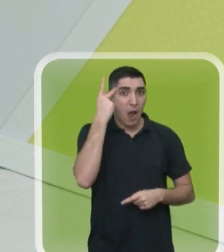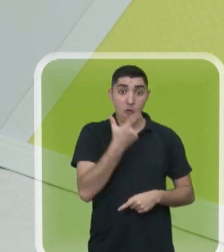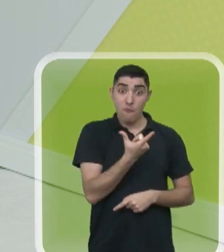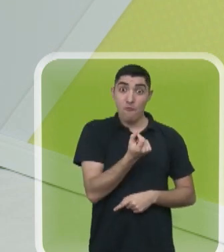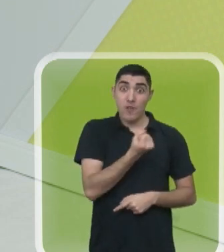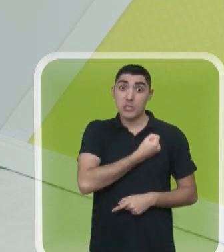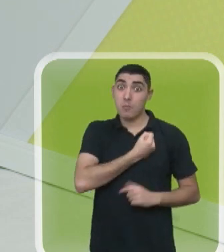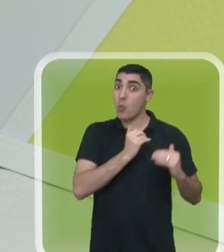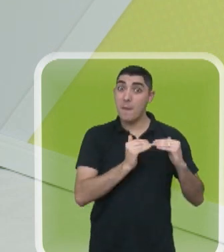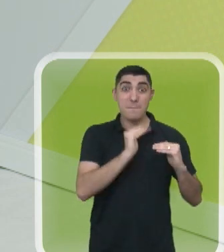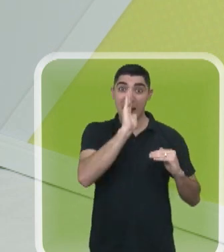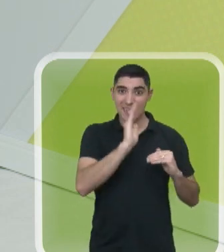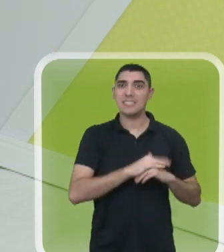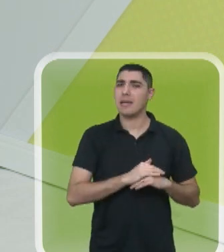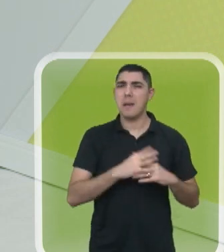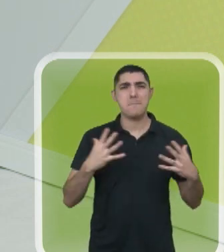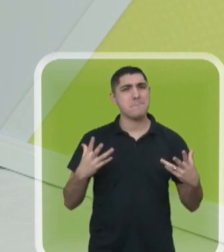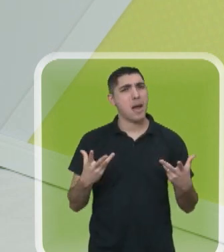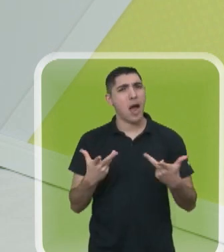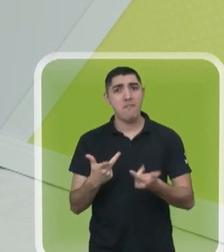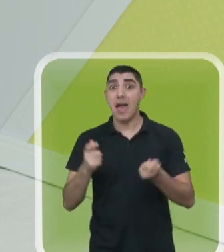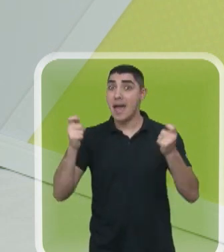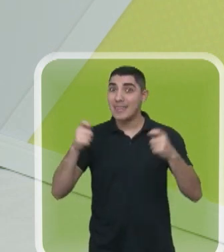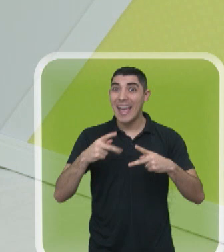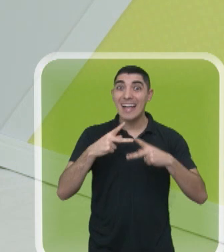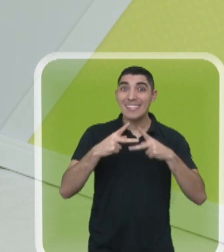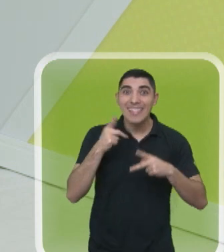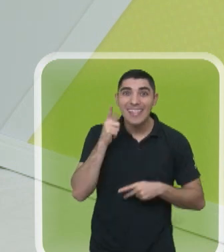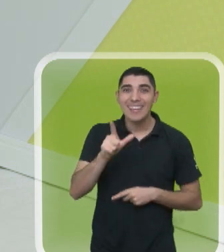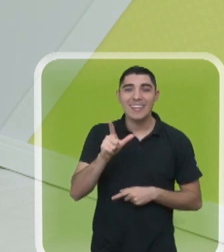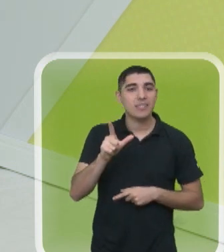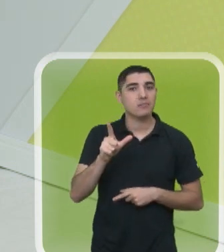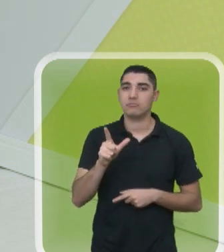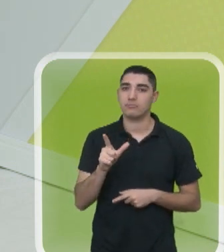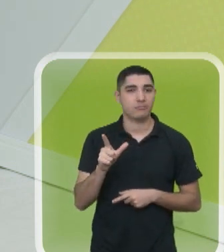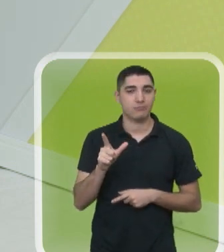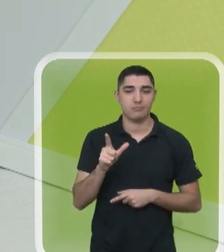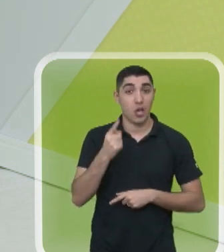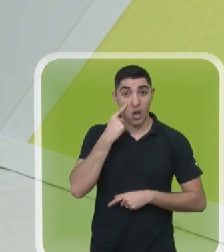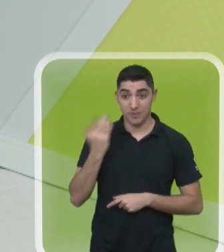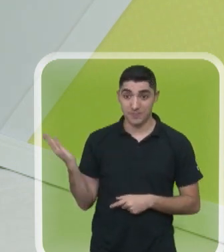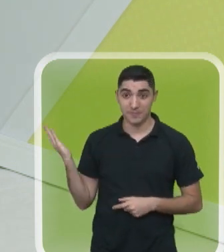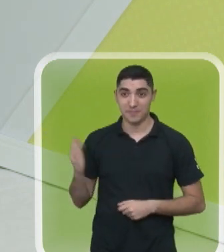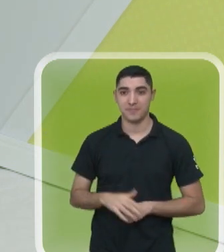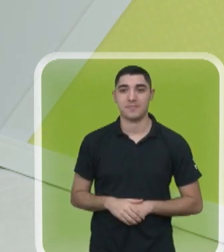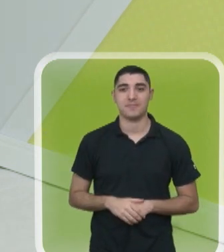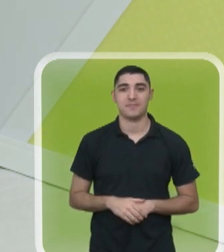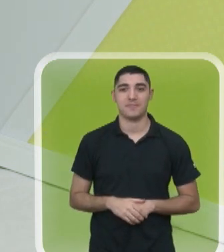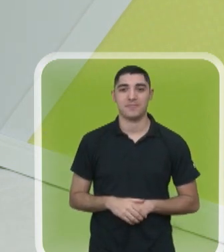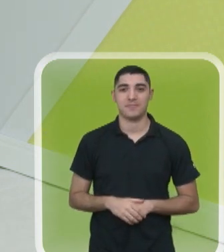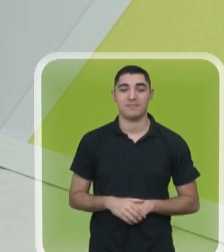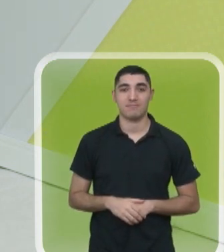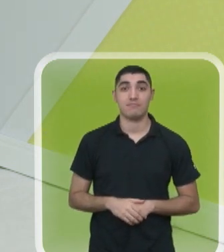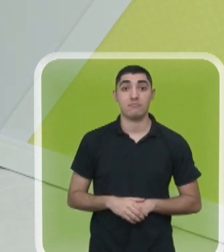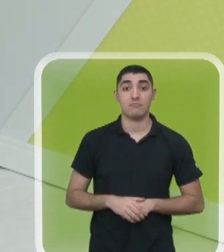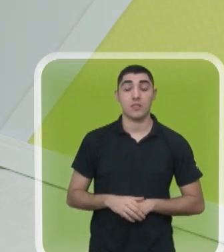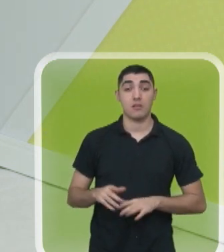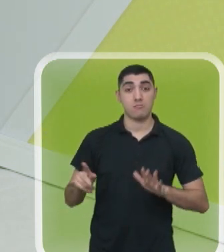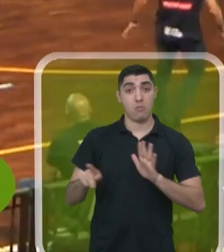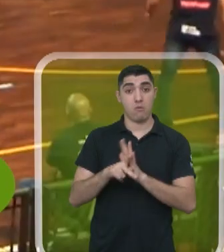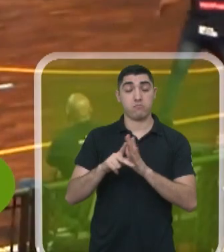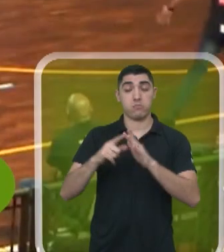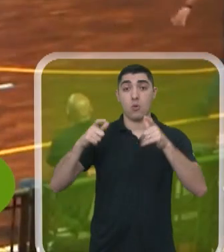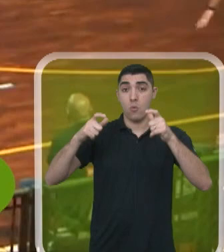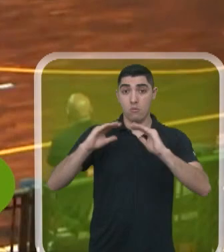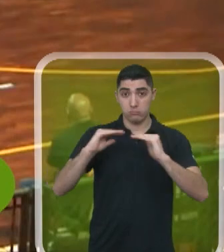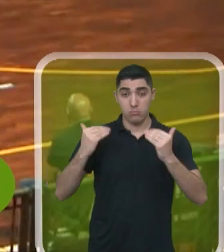de diferença. Cenário favorável para o São José, né? Só que não. Coloca, Matheus! Jogando no ginásio geodésico